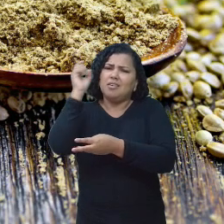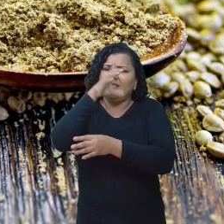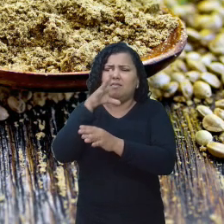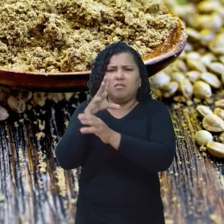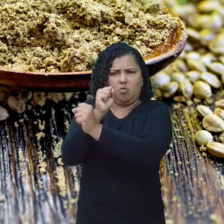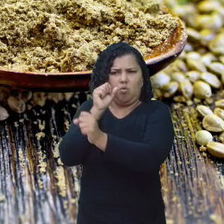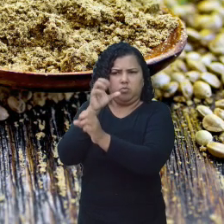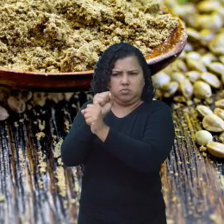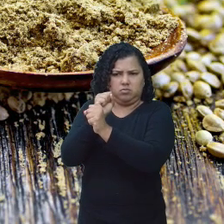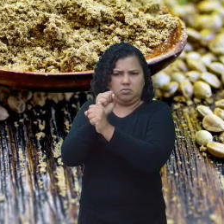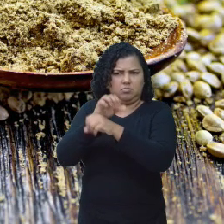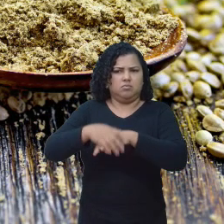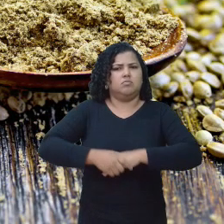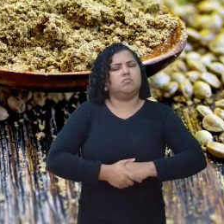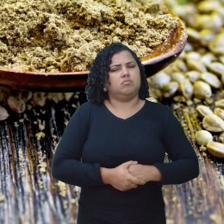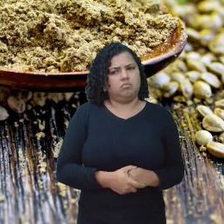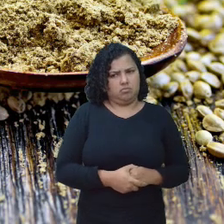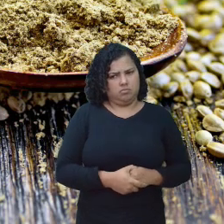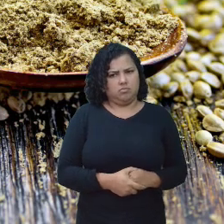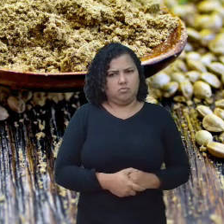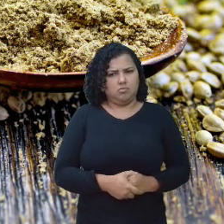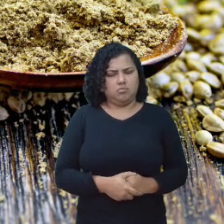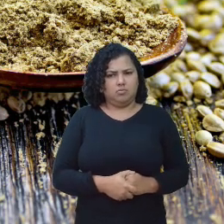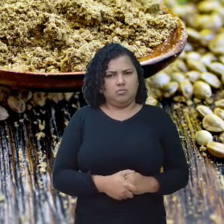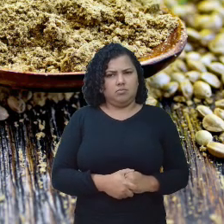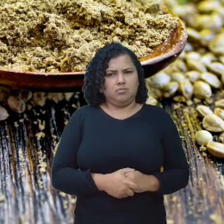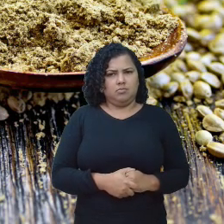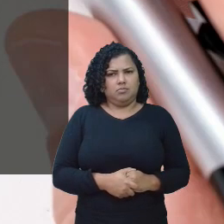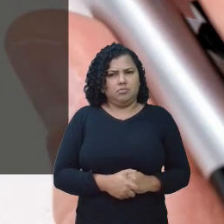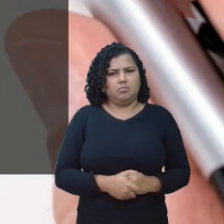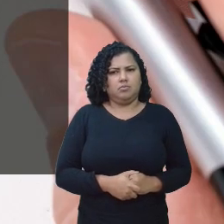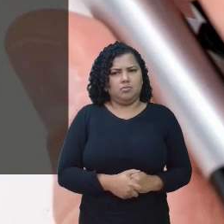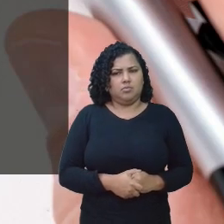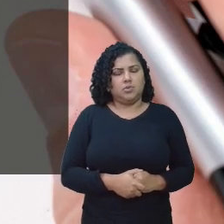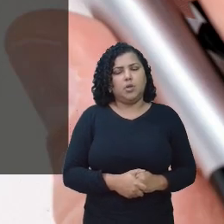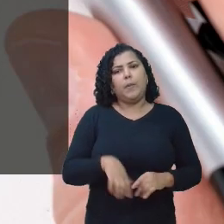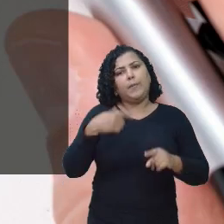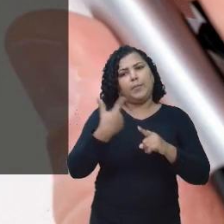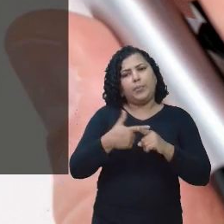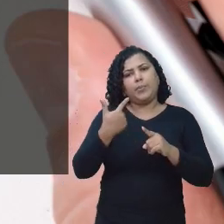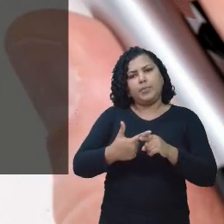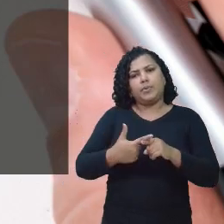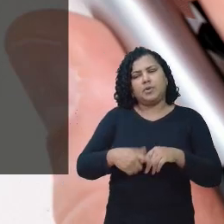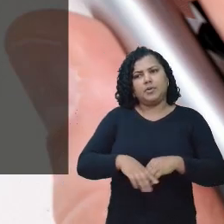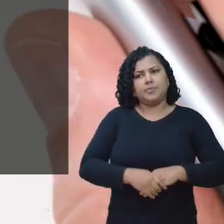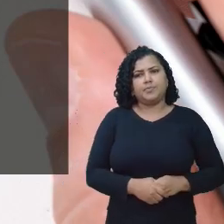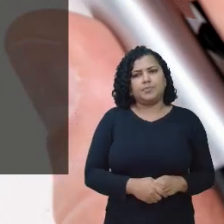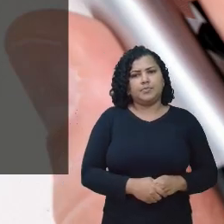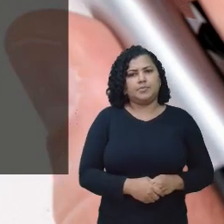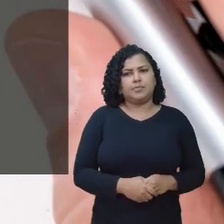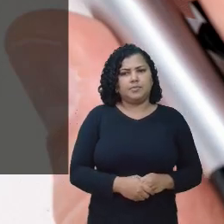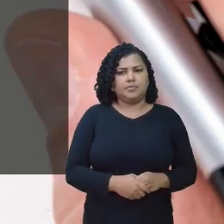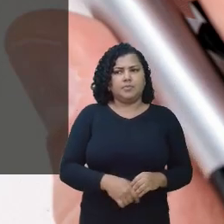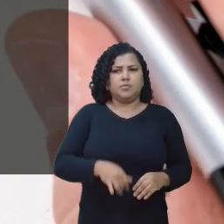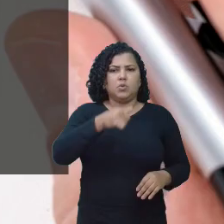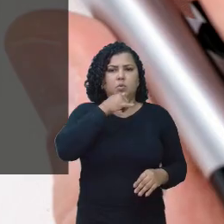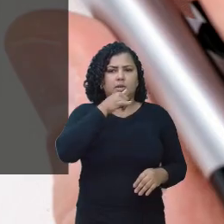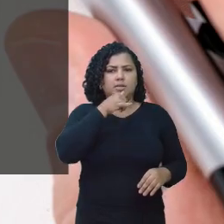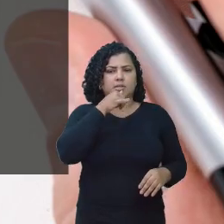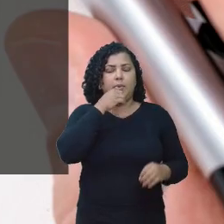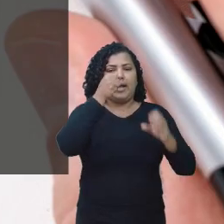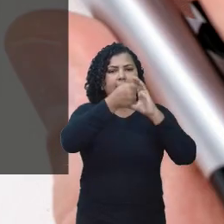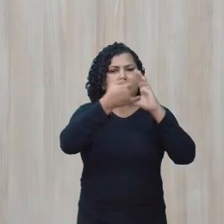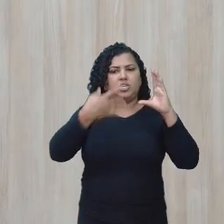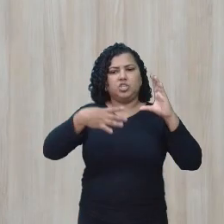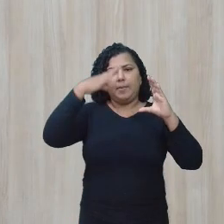contar, né? Fica difícil contar. Então, por que isso? Vamos lá. No caso dos contáveis, a característica